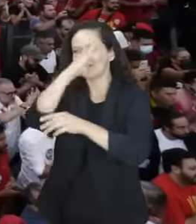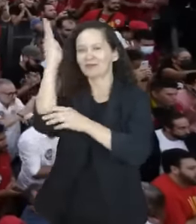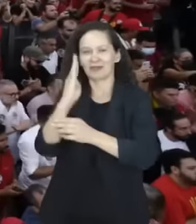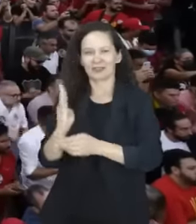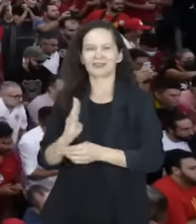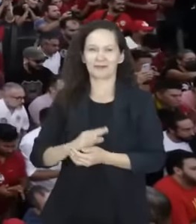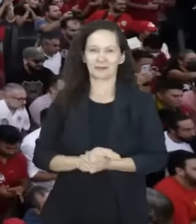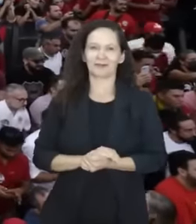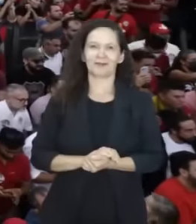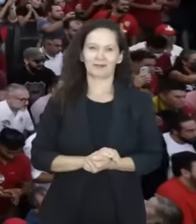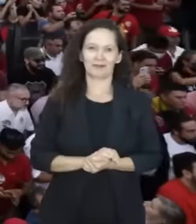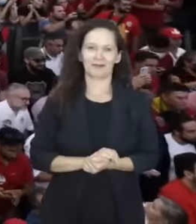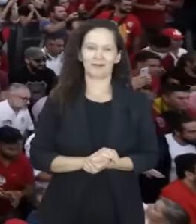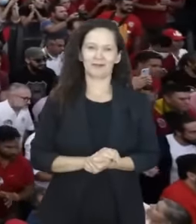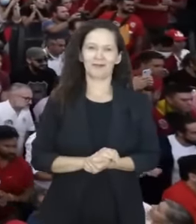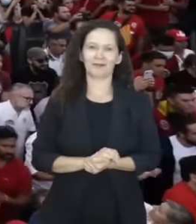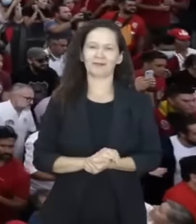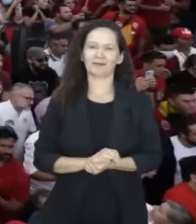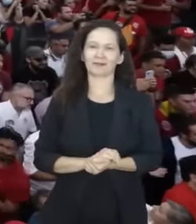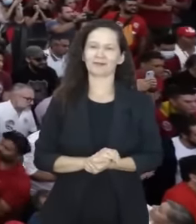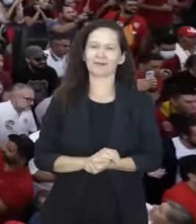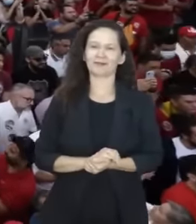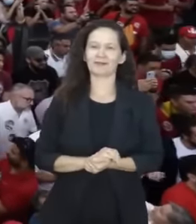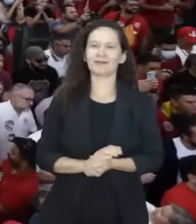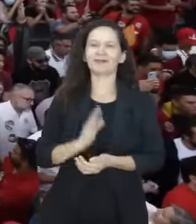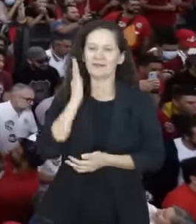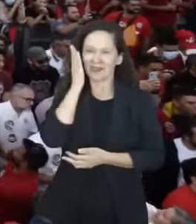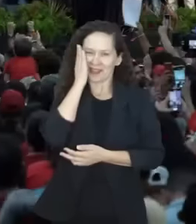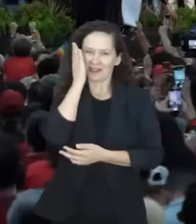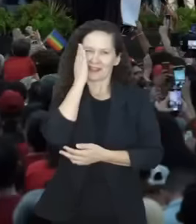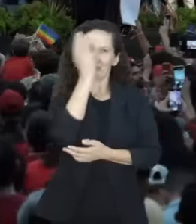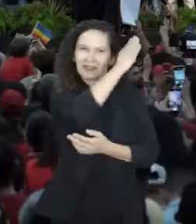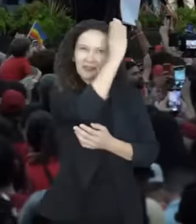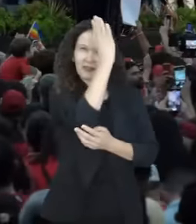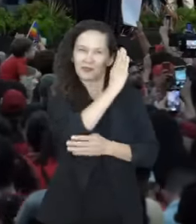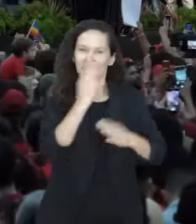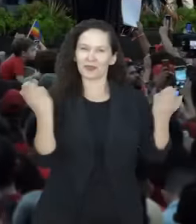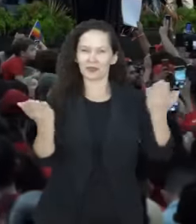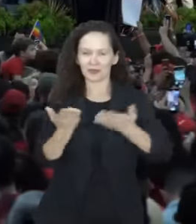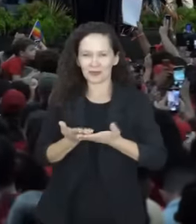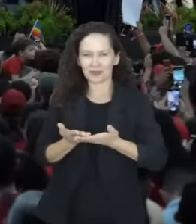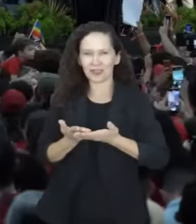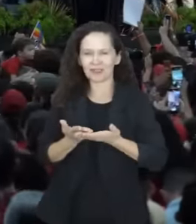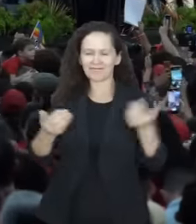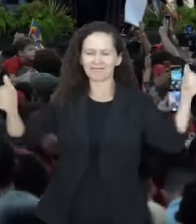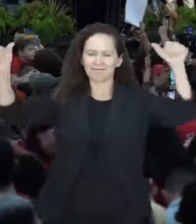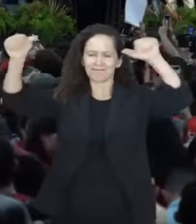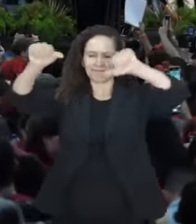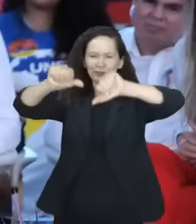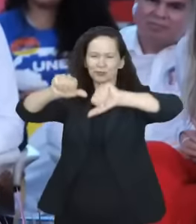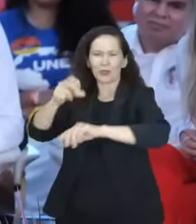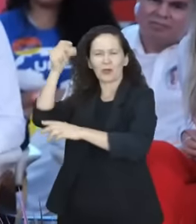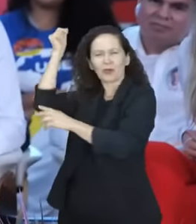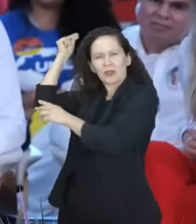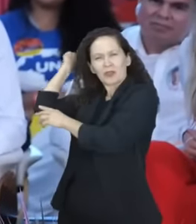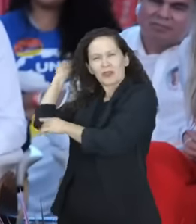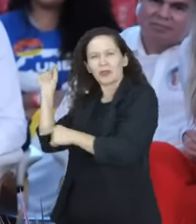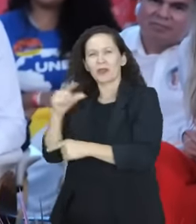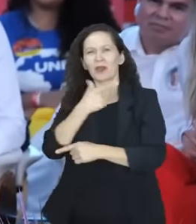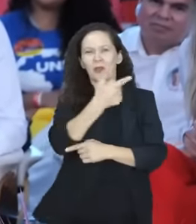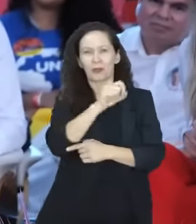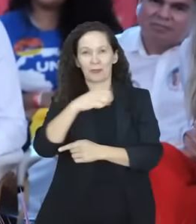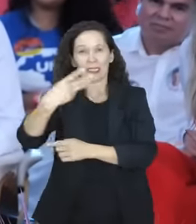E como eu sei que o Brasil de hoje está pior do que o Brasil de 2003, quando eu peguei a presidência.